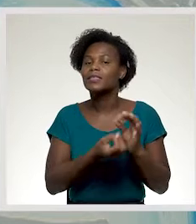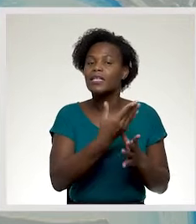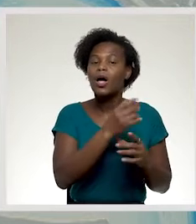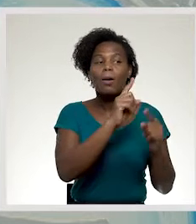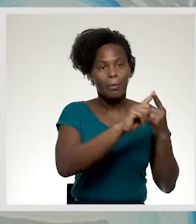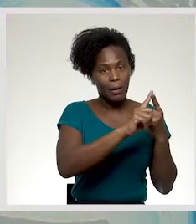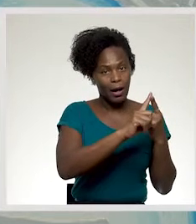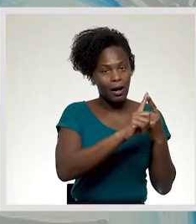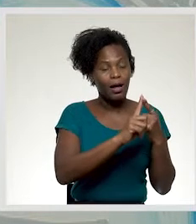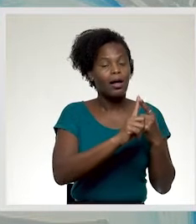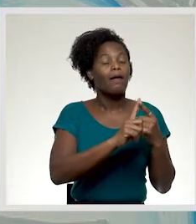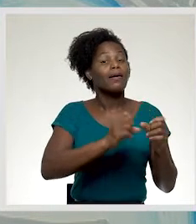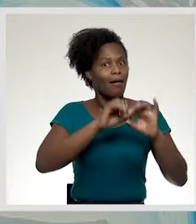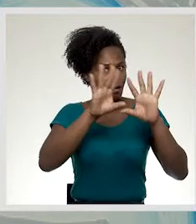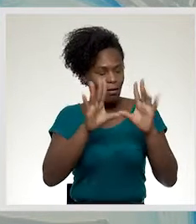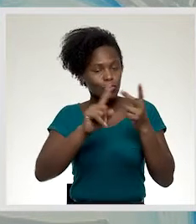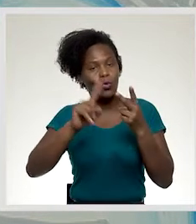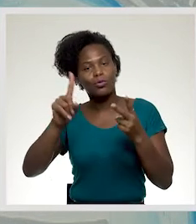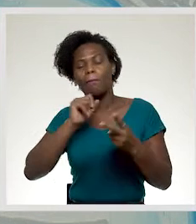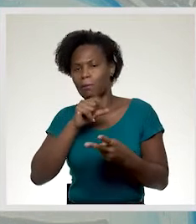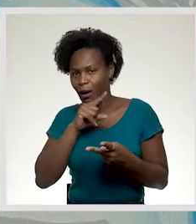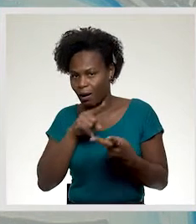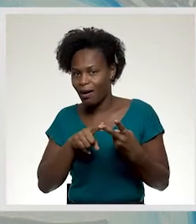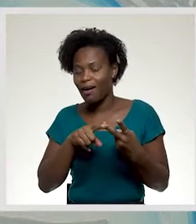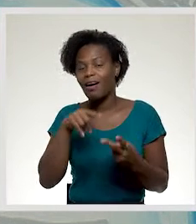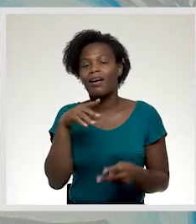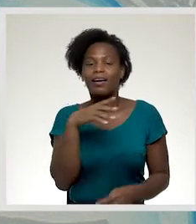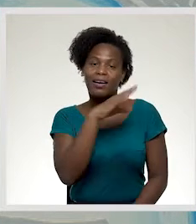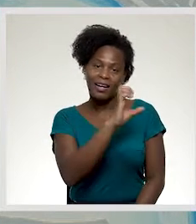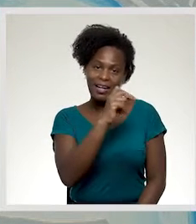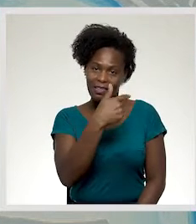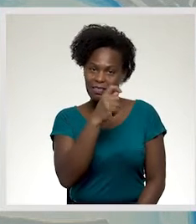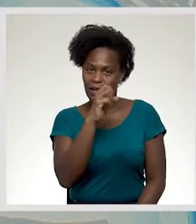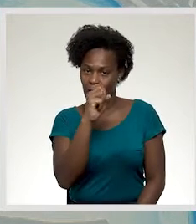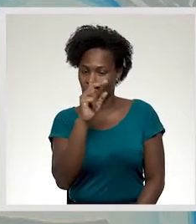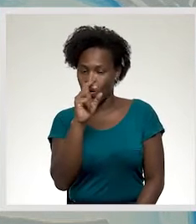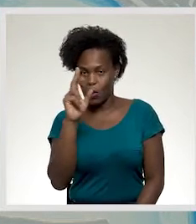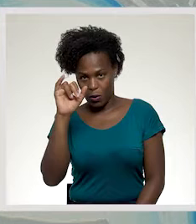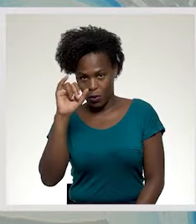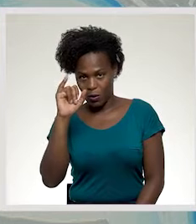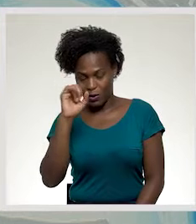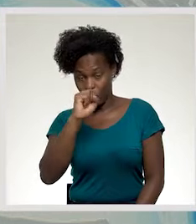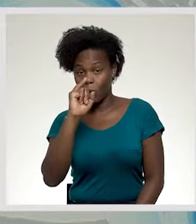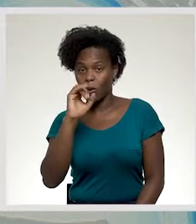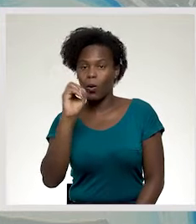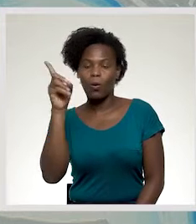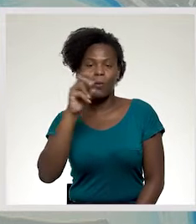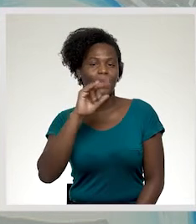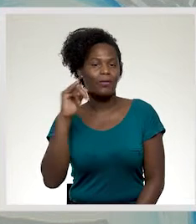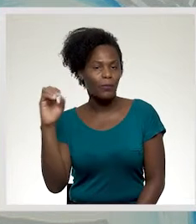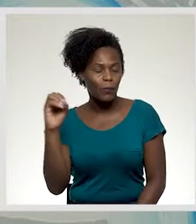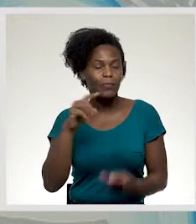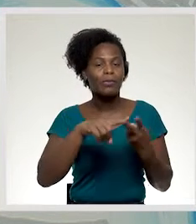imperativo categórico e imperativo hipotético. Além disso, nós vamos ver a distinção